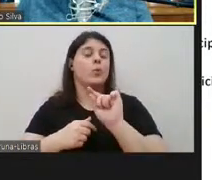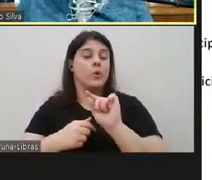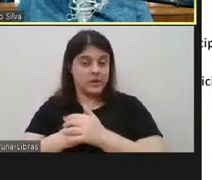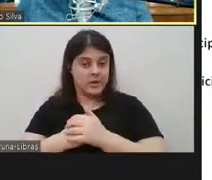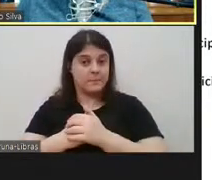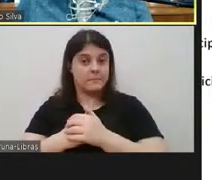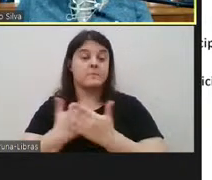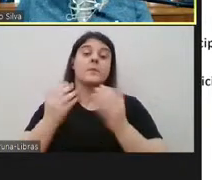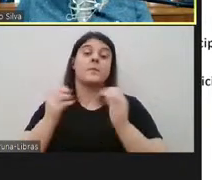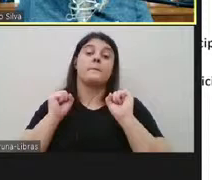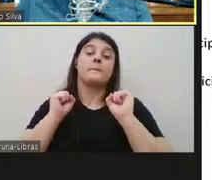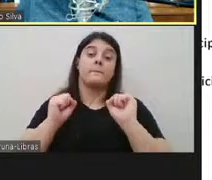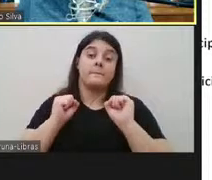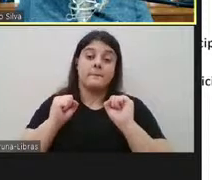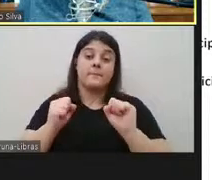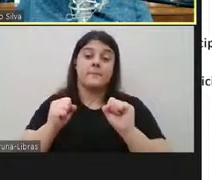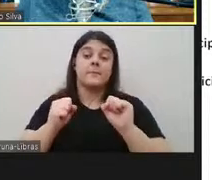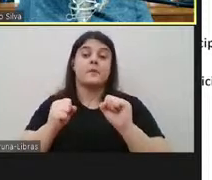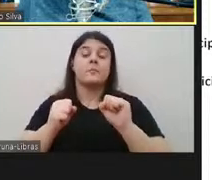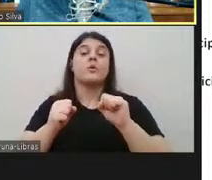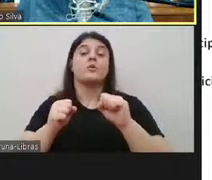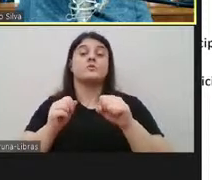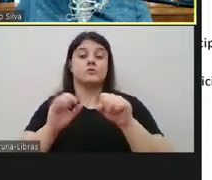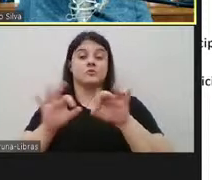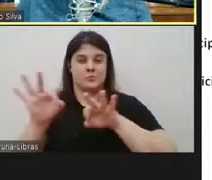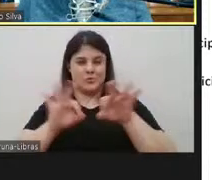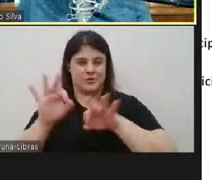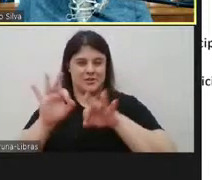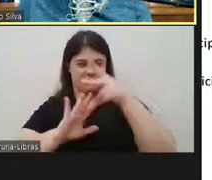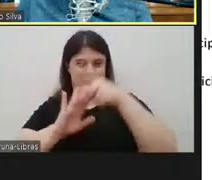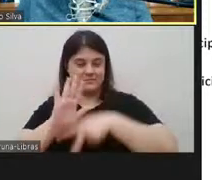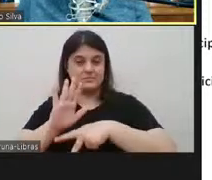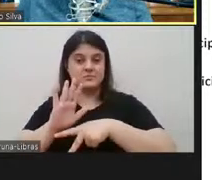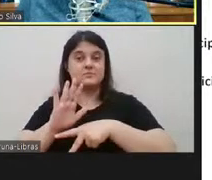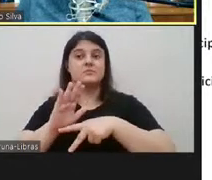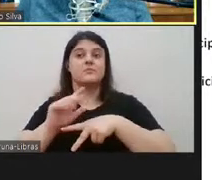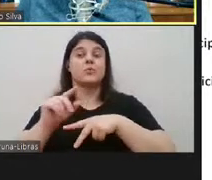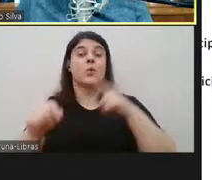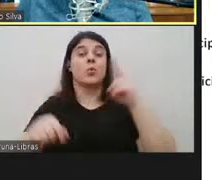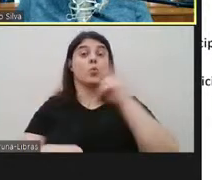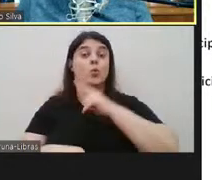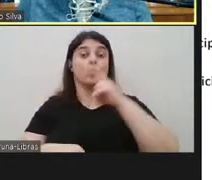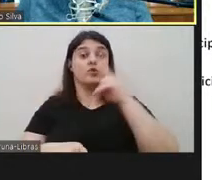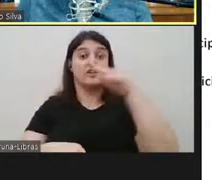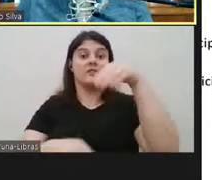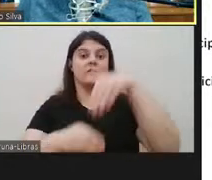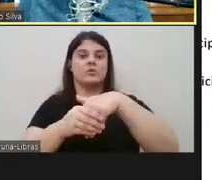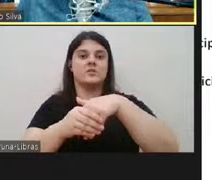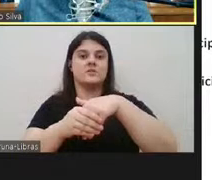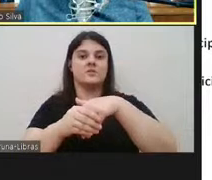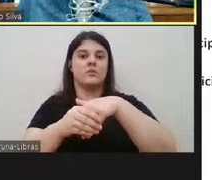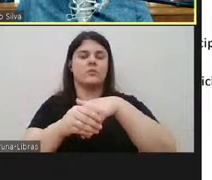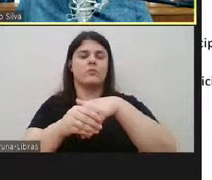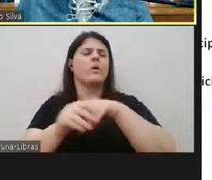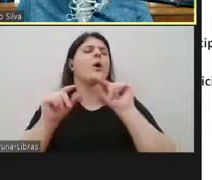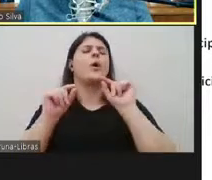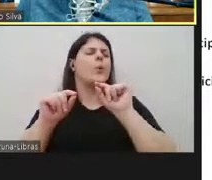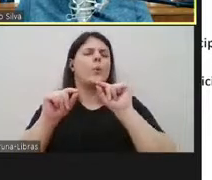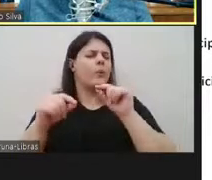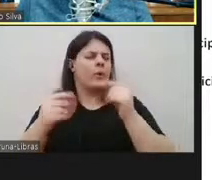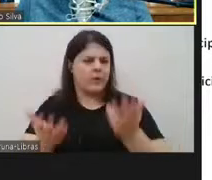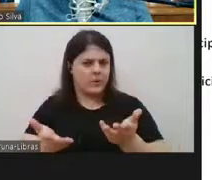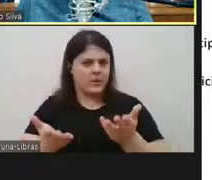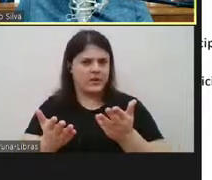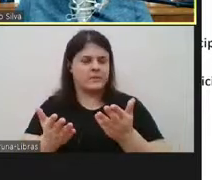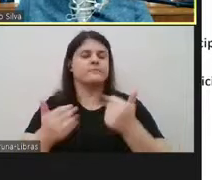poder executivo pode definir os projetos o chamado regime de urgência de votação que que é Esse